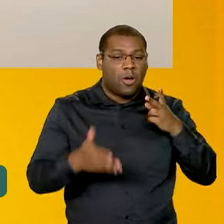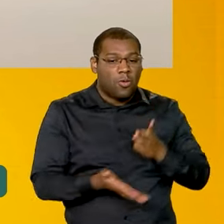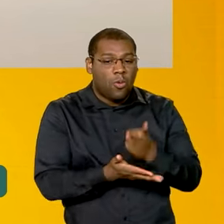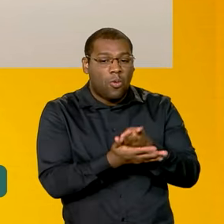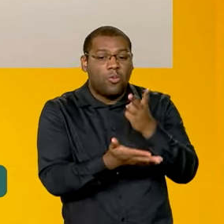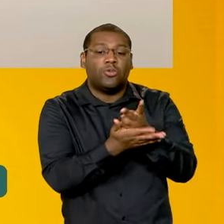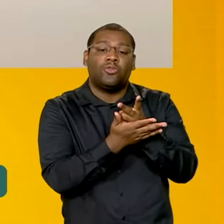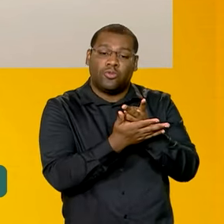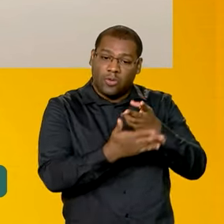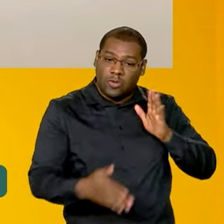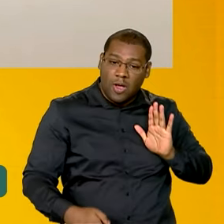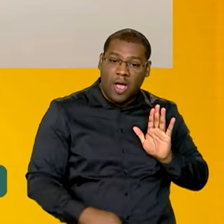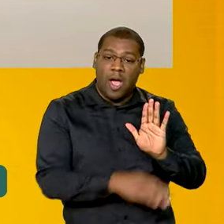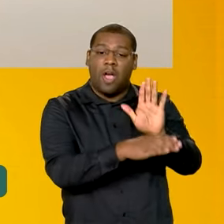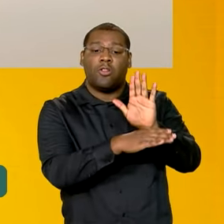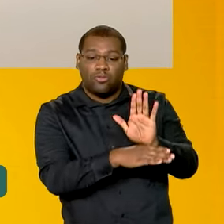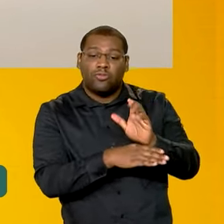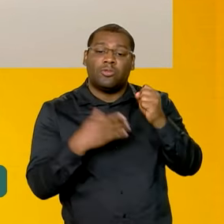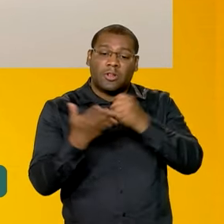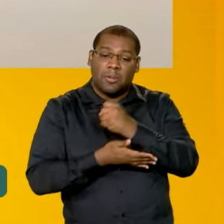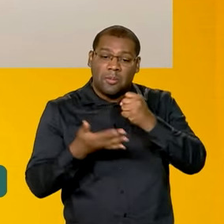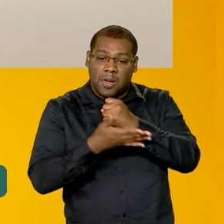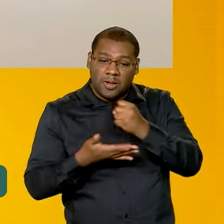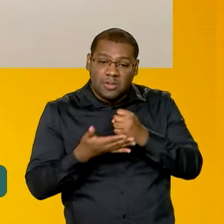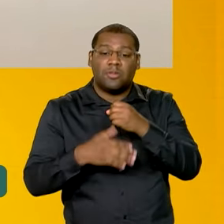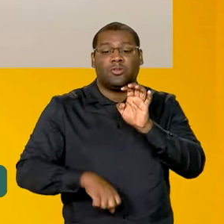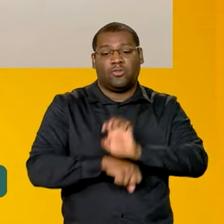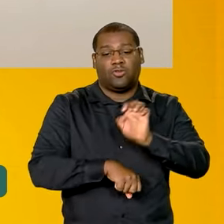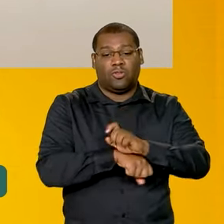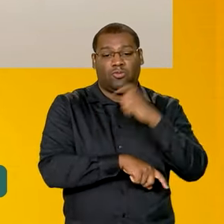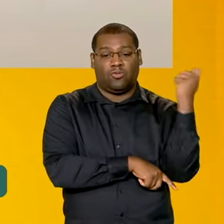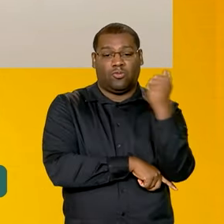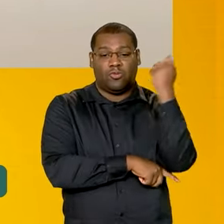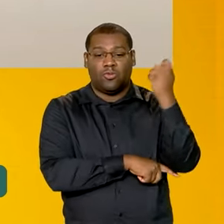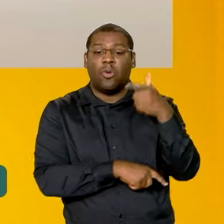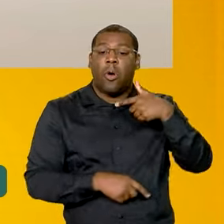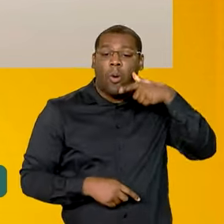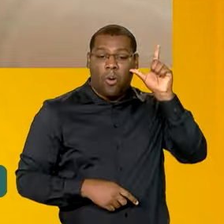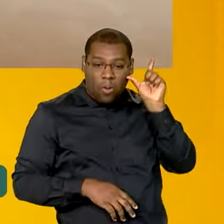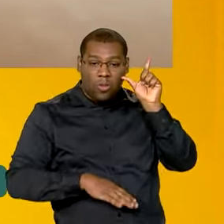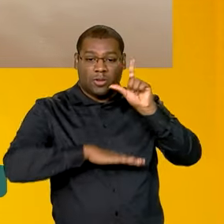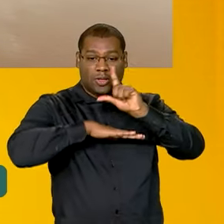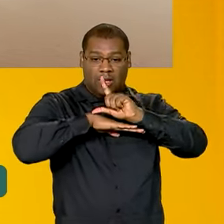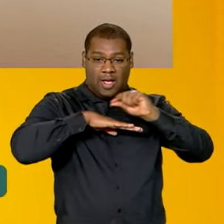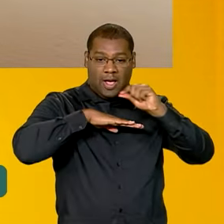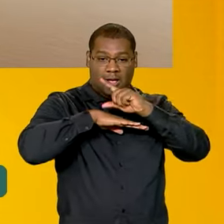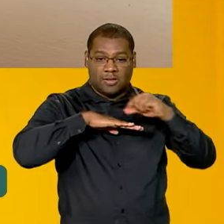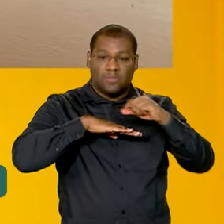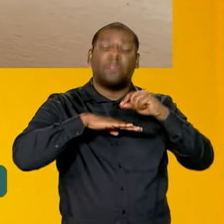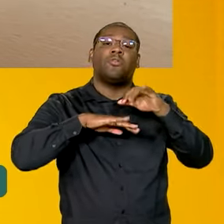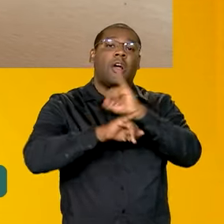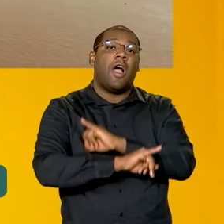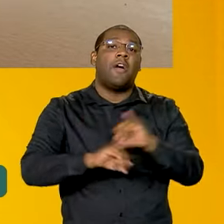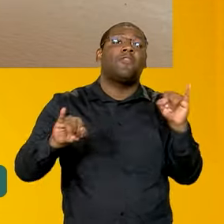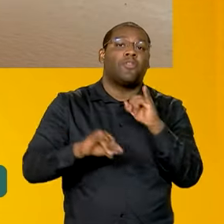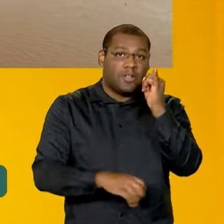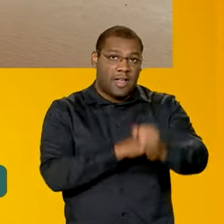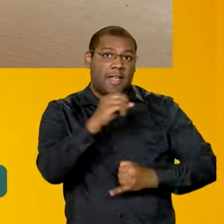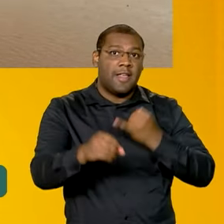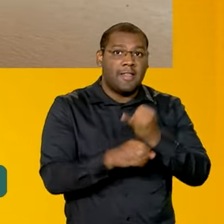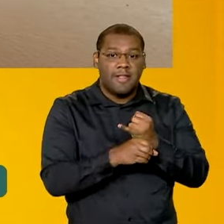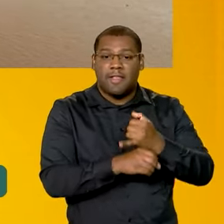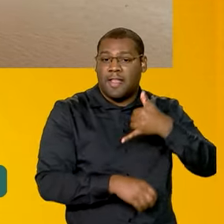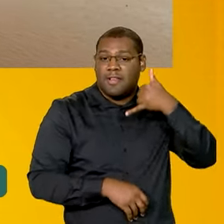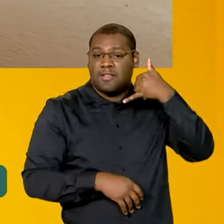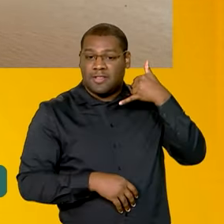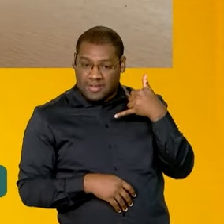serviços essenciais no Rio Grande do Sul. Ontem, a Casa Civil da Presidência informou que os sinais de telefonia e internet